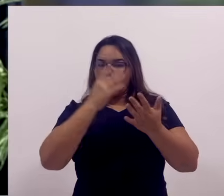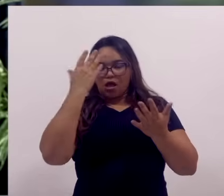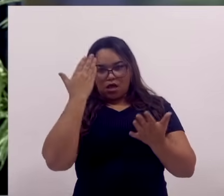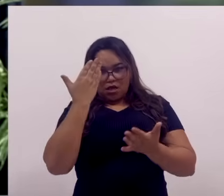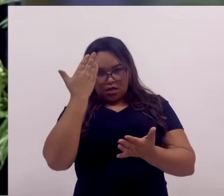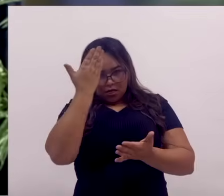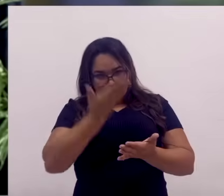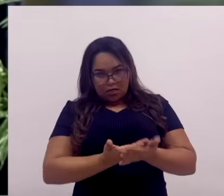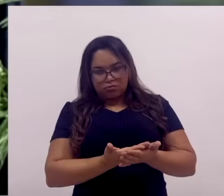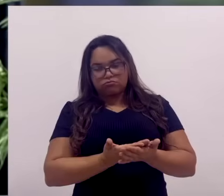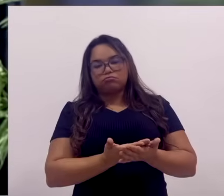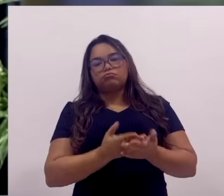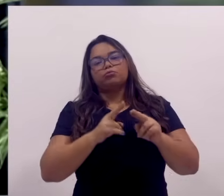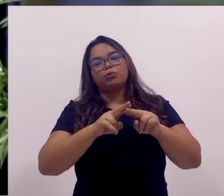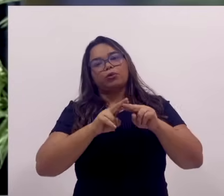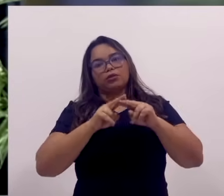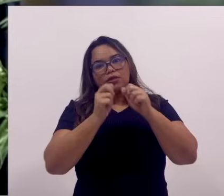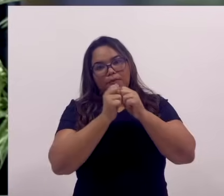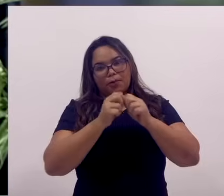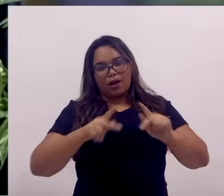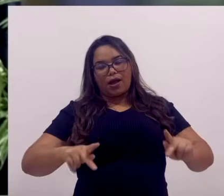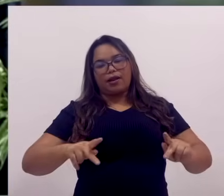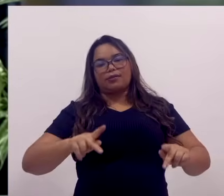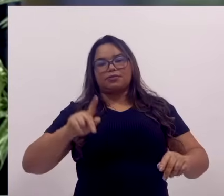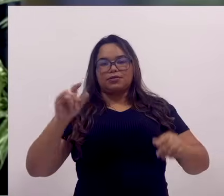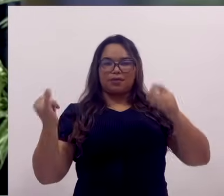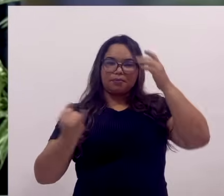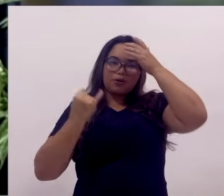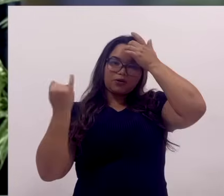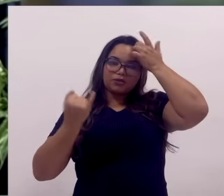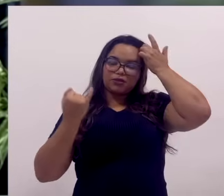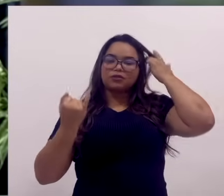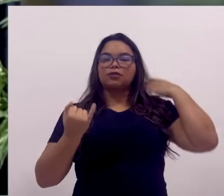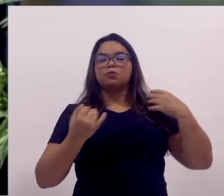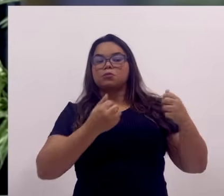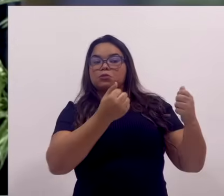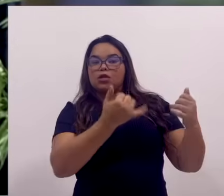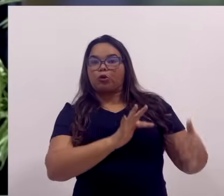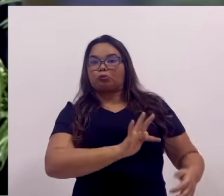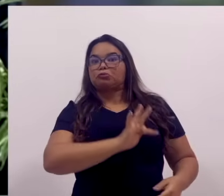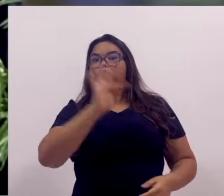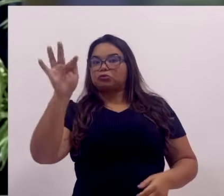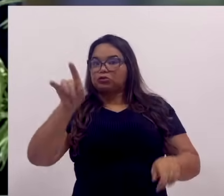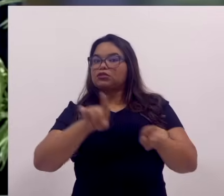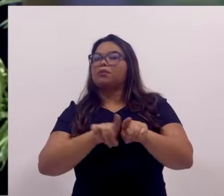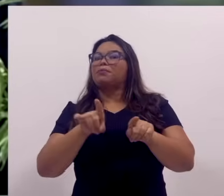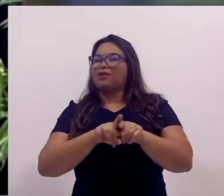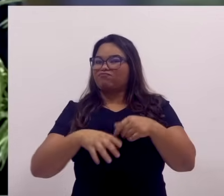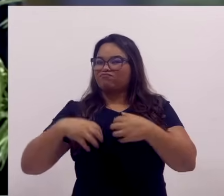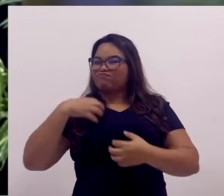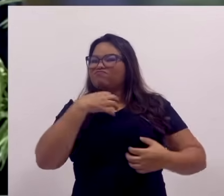de Apocalipse é muito importante, porque nos avisa que virá um tempo de angústia o qual nunca houve.